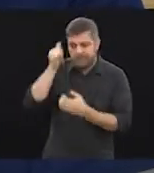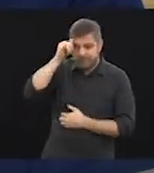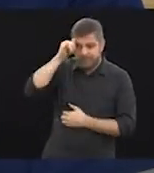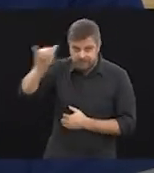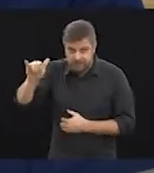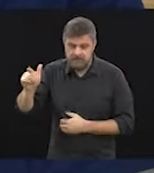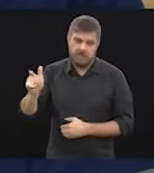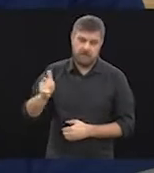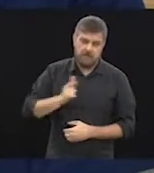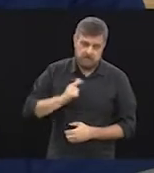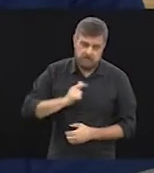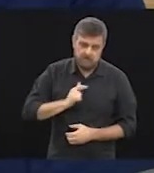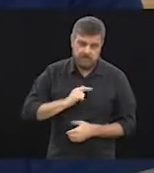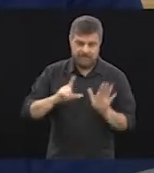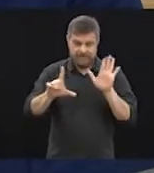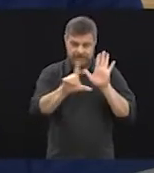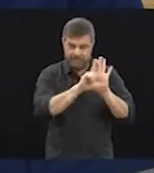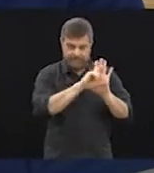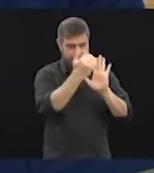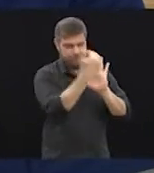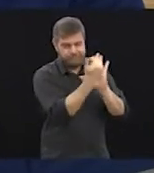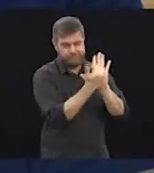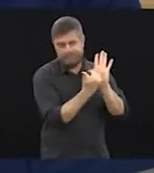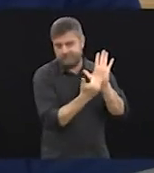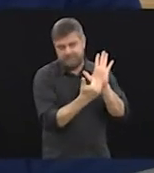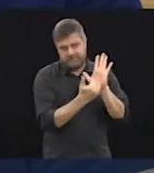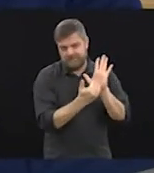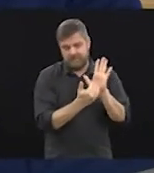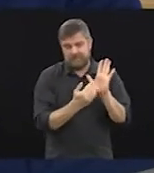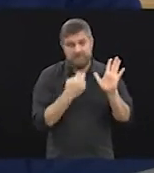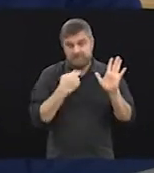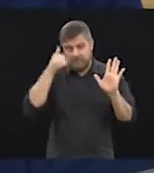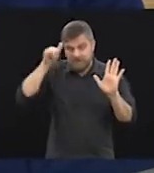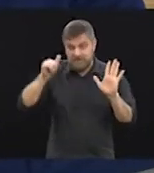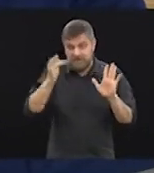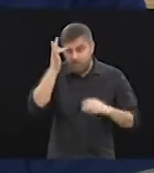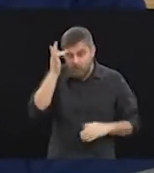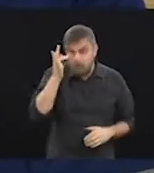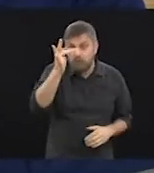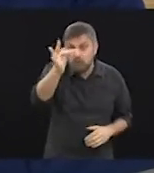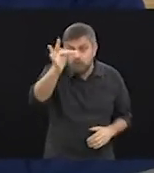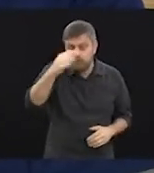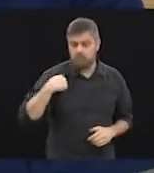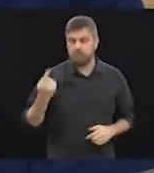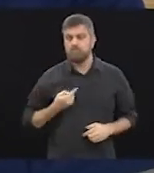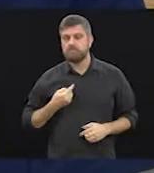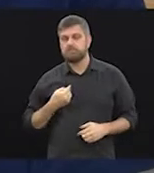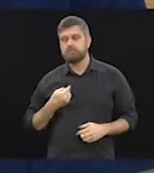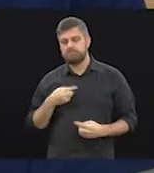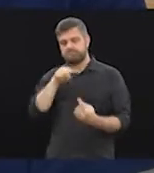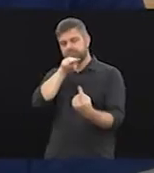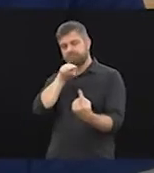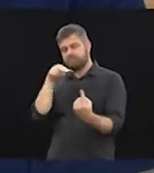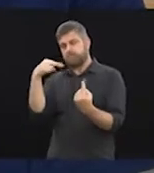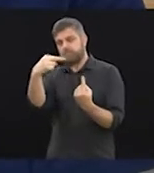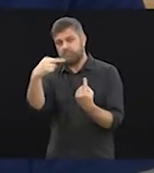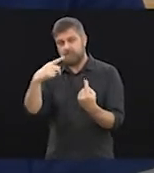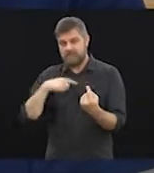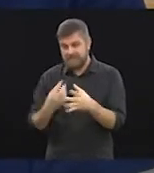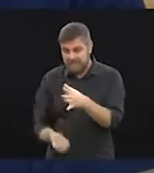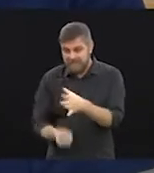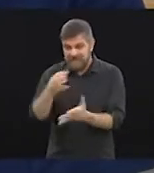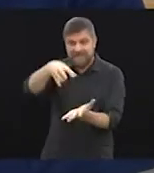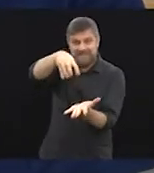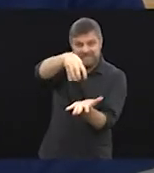medidas paliativas, como existem inclusive leis que são paliativas, não é? Nós temos que olhar para o futuro. E olhar para o futuro é